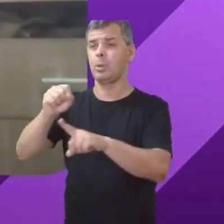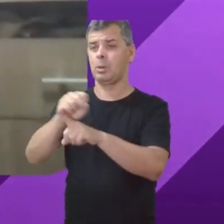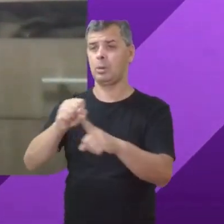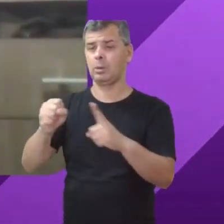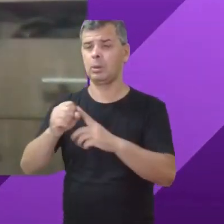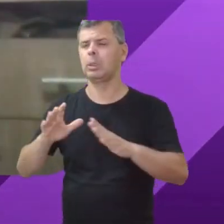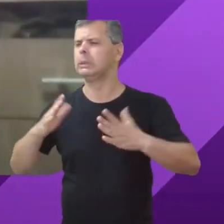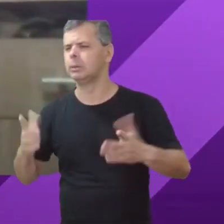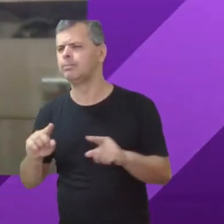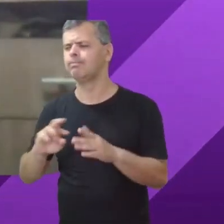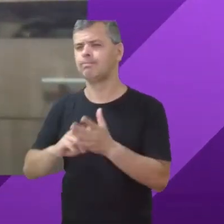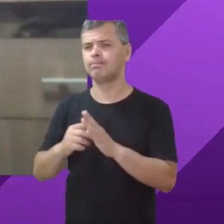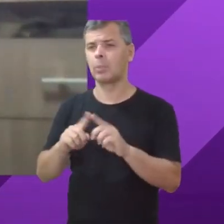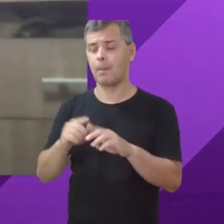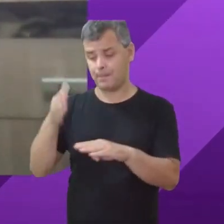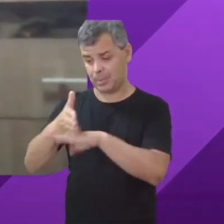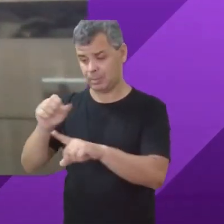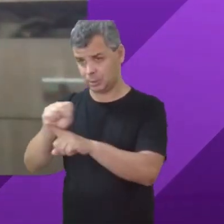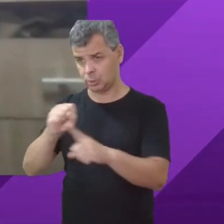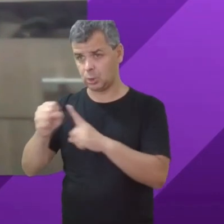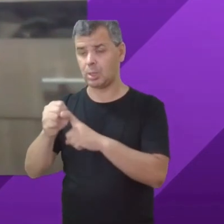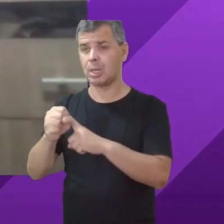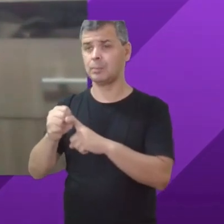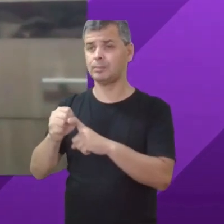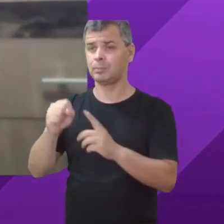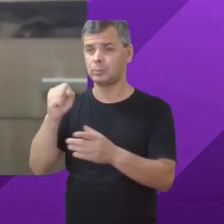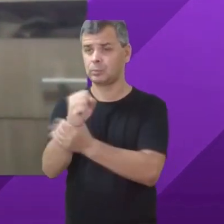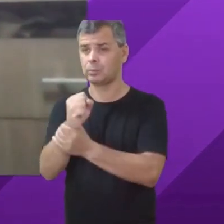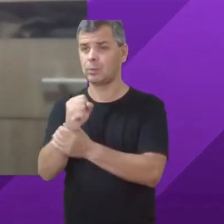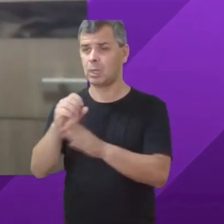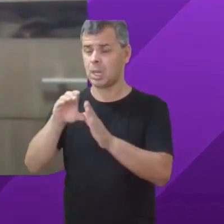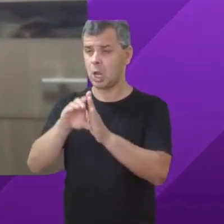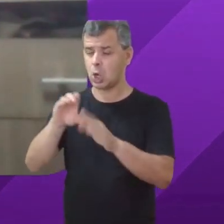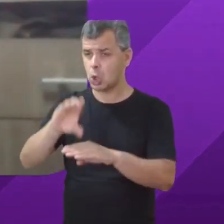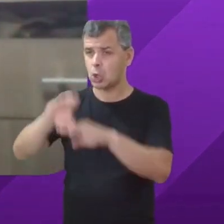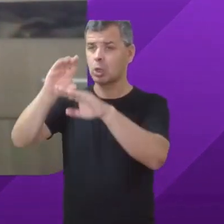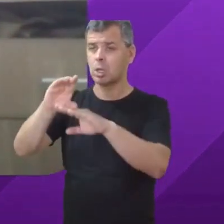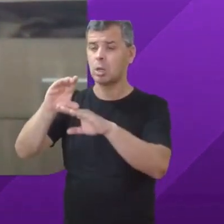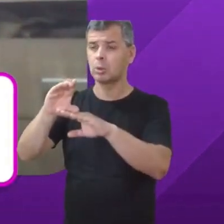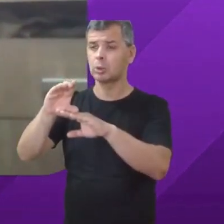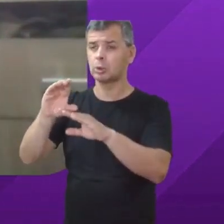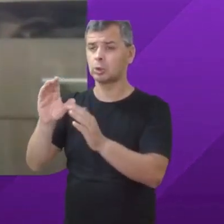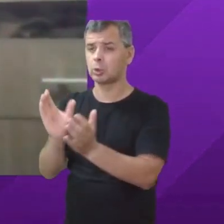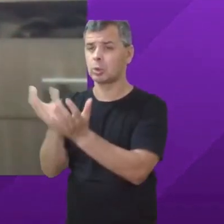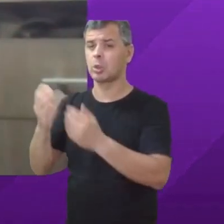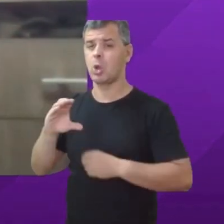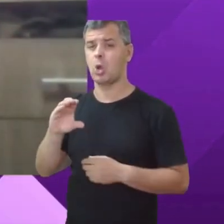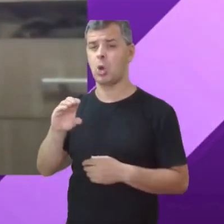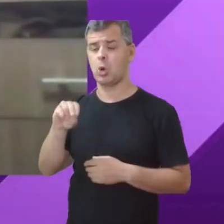né? Então, a participação social na segurança pública, por meio dos conselhos comunitários de segurança, por exemplo, que são os